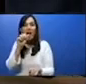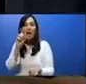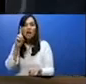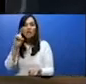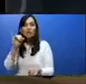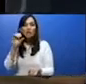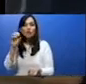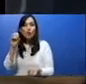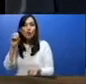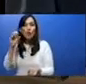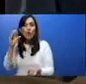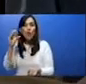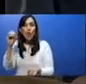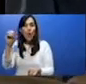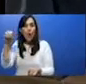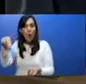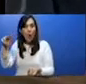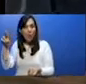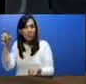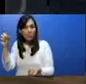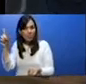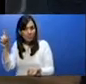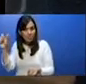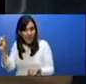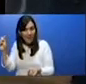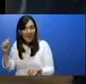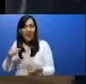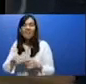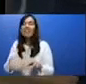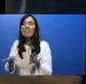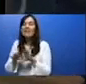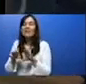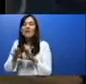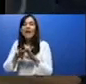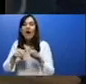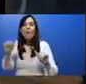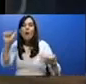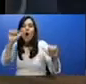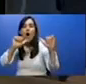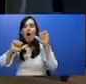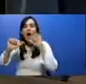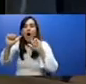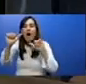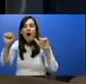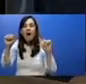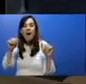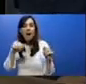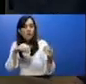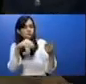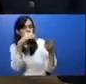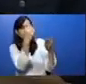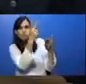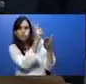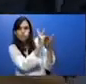mais notáveis obras de Leonardo da Vinci. O quadro foi pintado